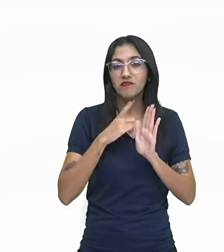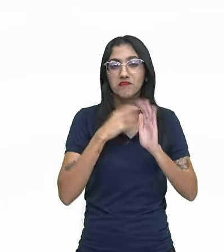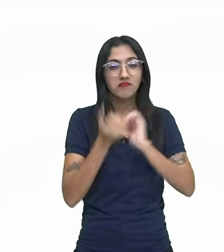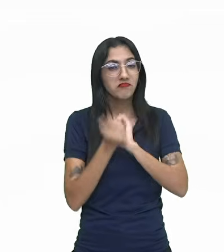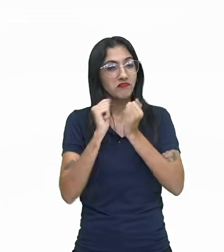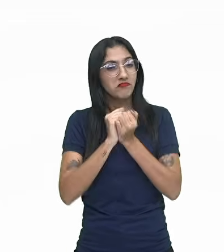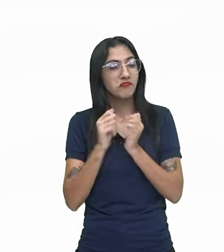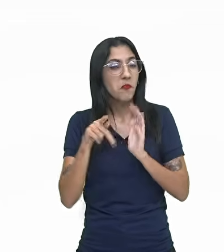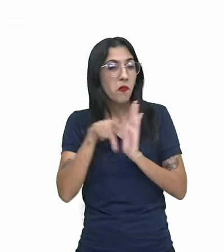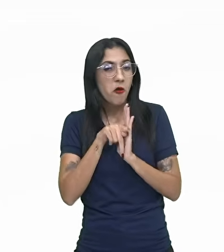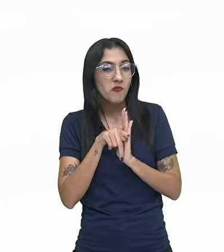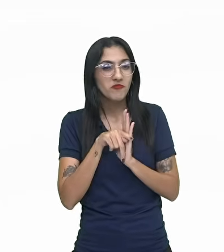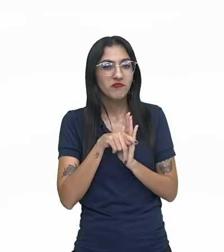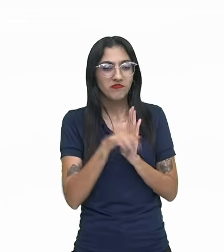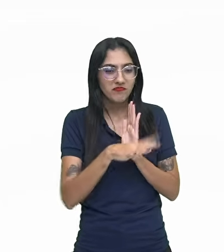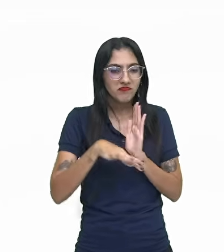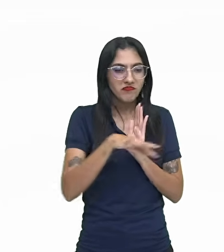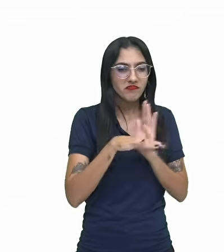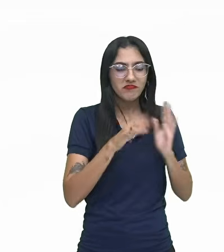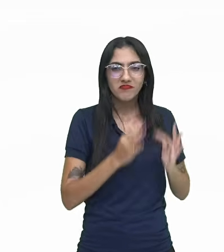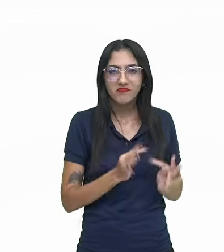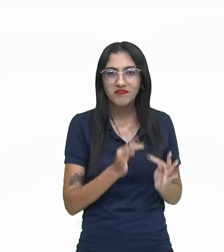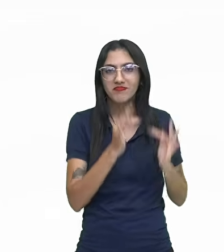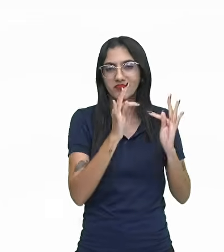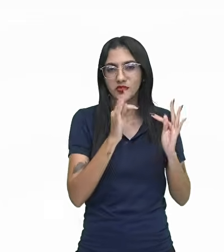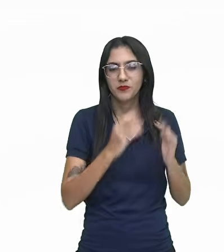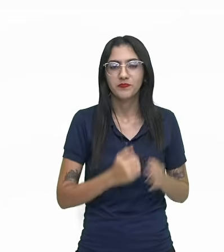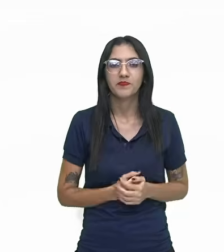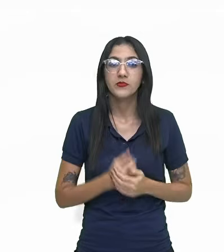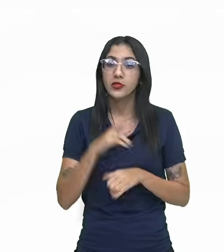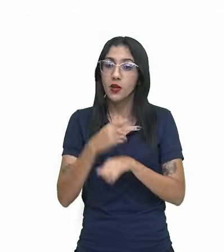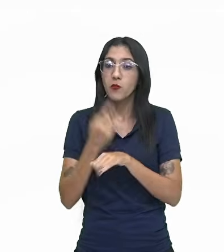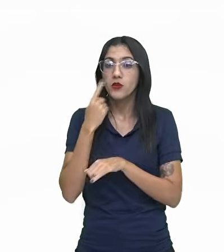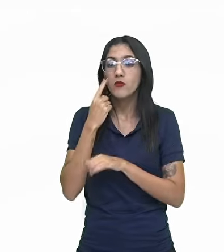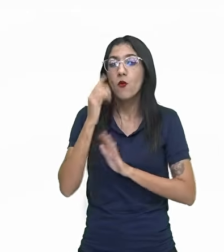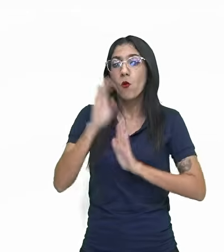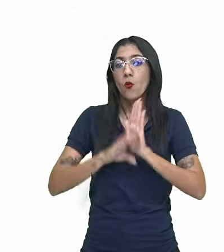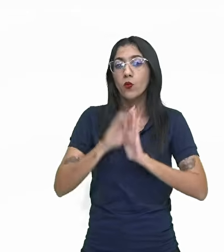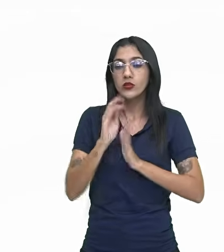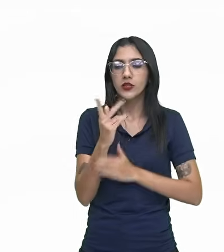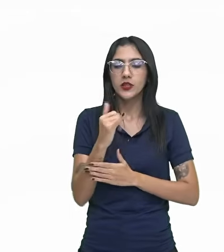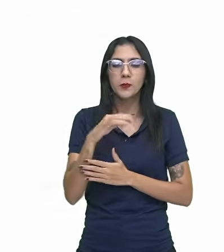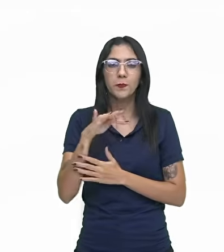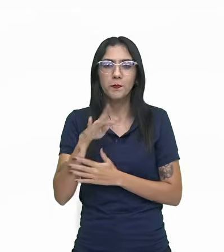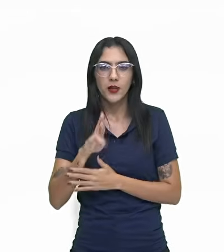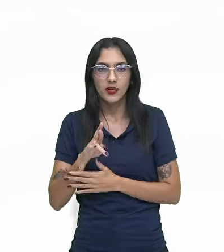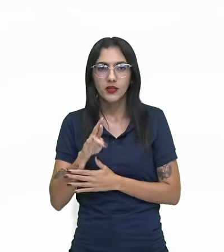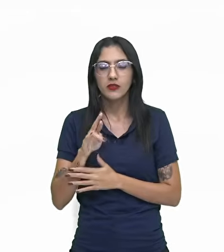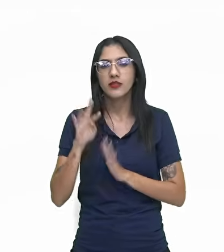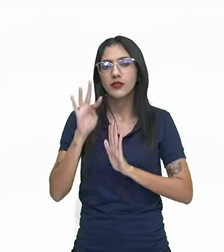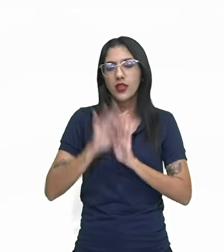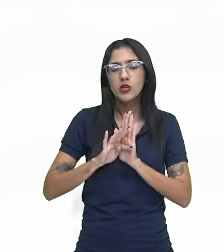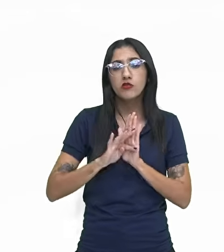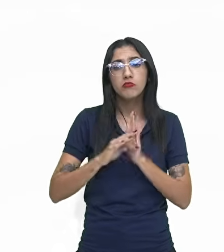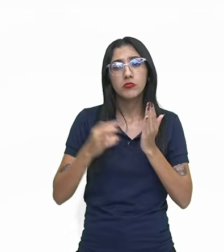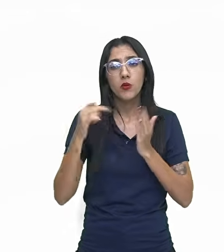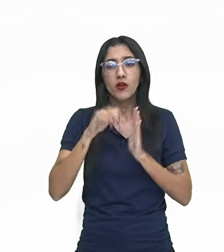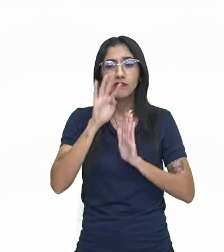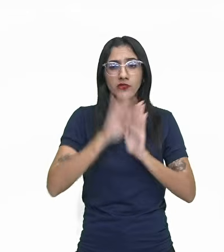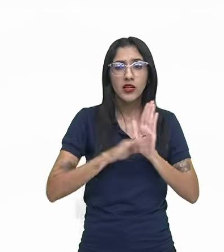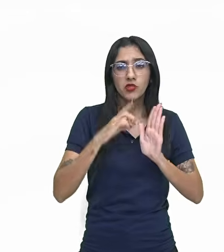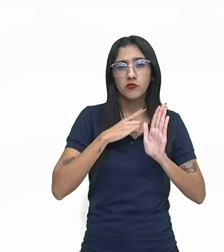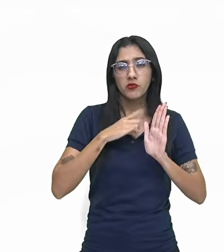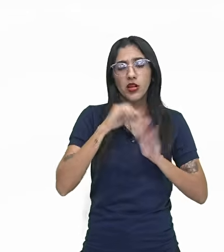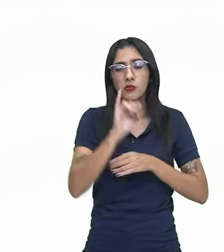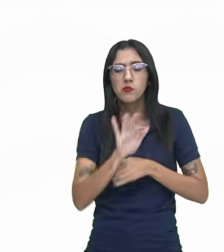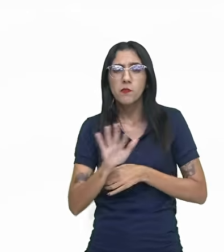para a internet, para o meio digital mesmo. E por fim nós vimos o conceito de hipertexto, que é um texto que vai apresentar